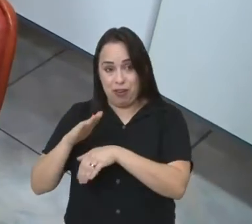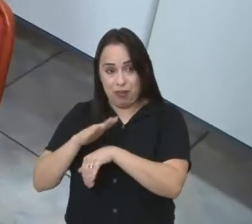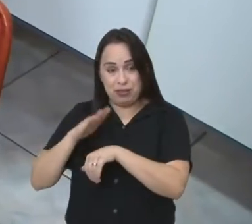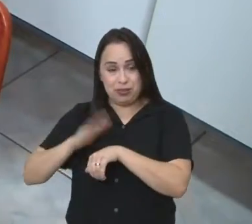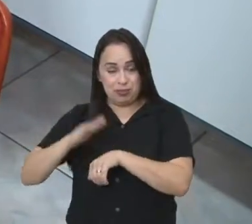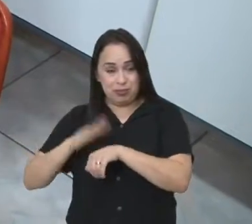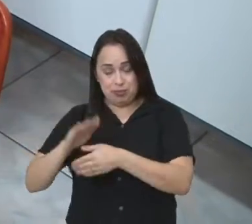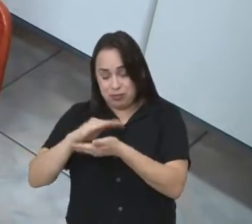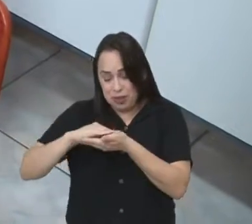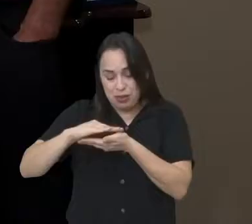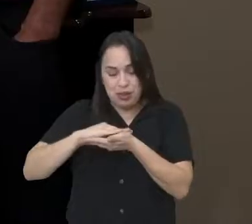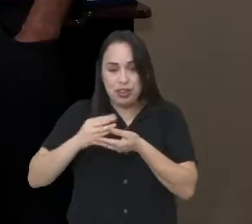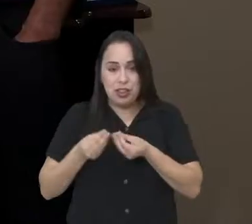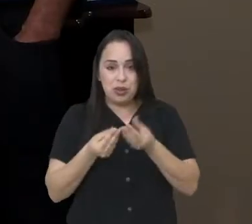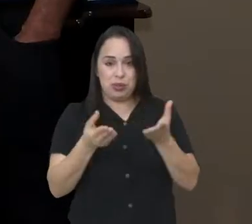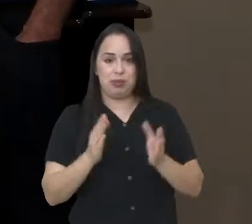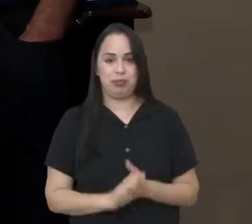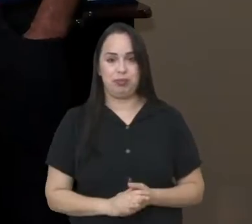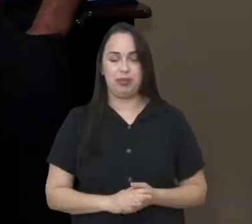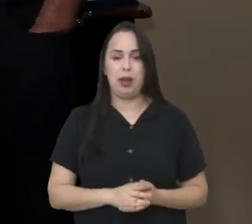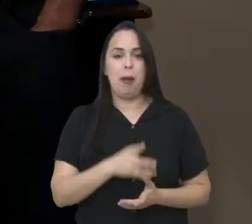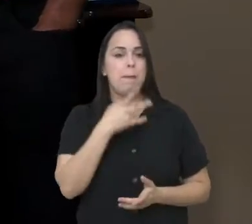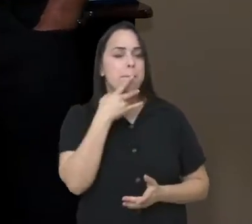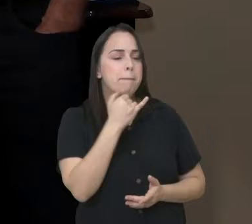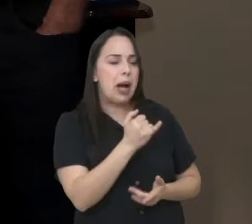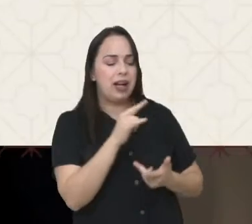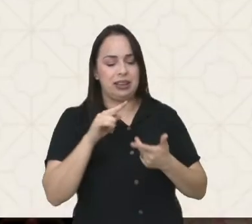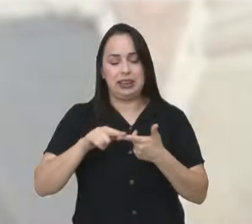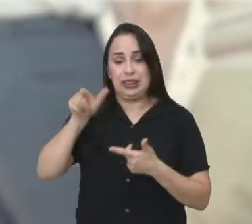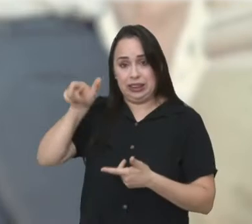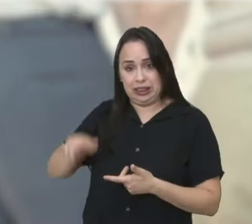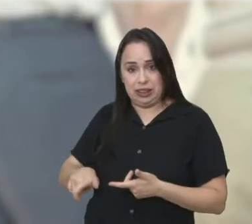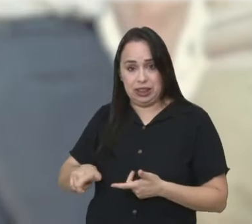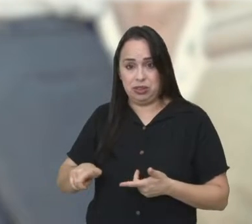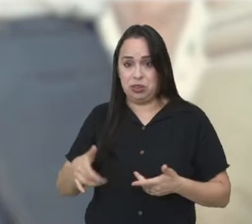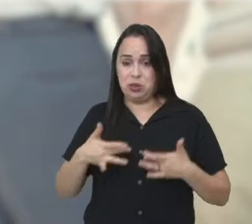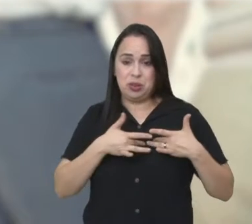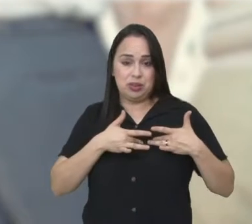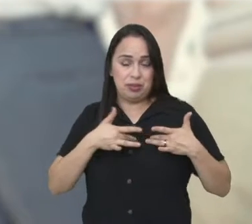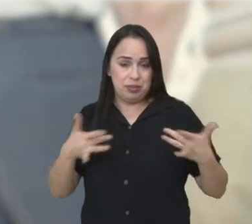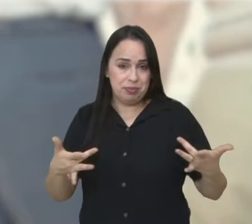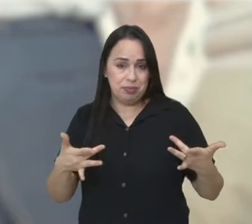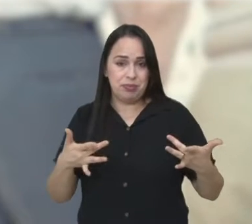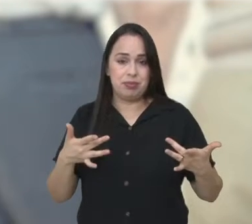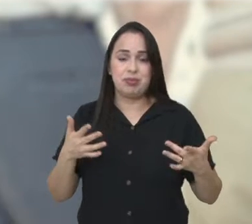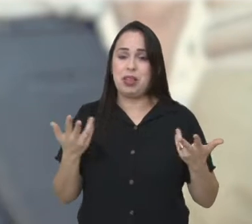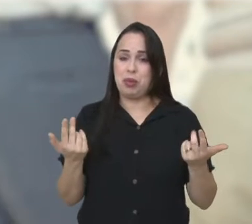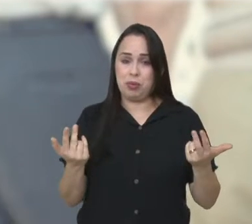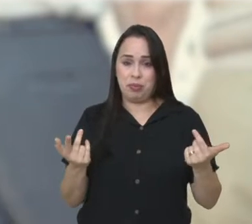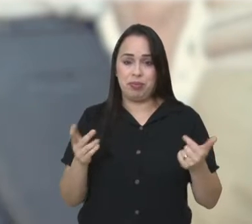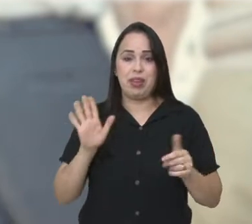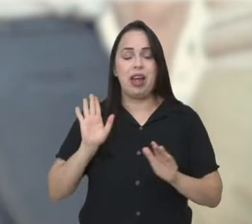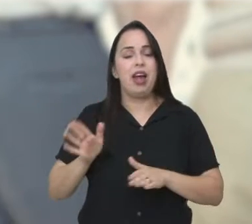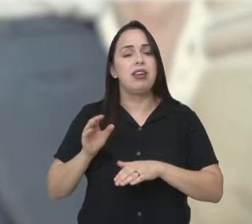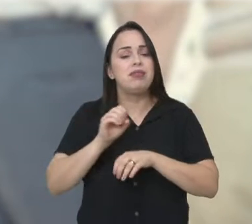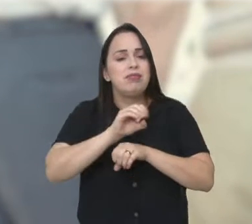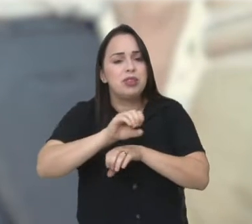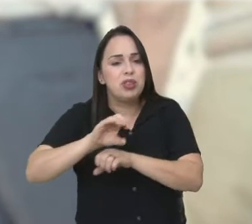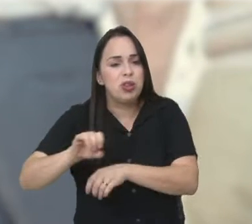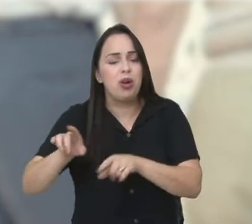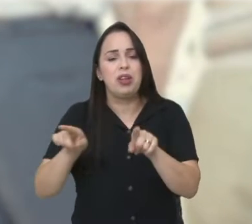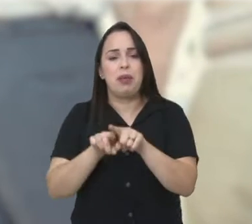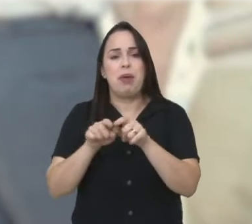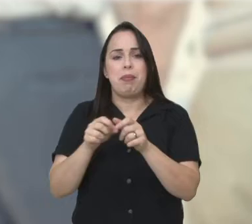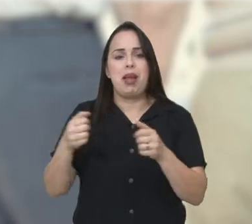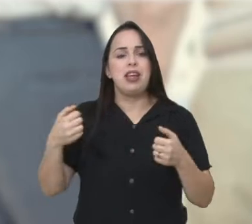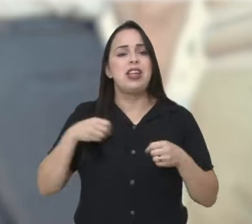Assim como o pai, a dona Emília é muito generosa e dedicada. Desde jovem, alfabetizou algumas crianças do bairro, deu aula de